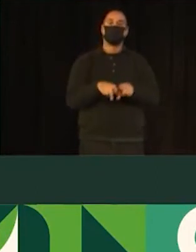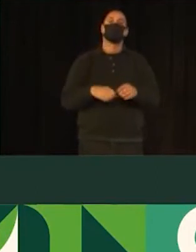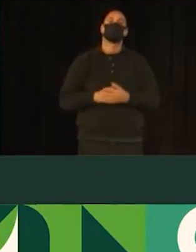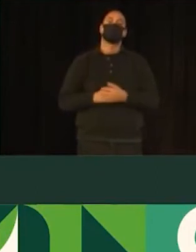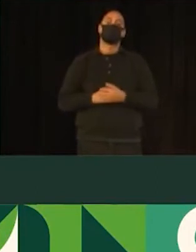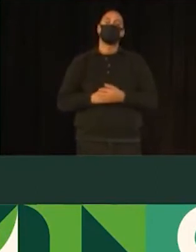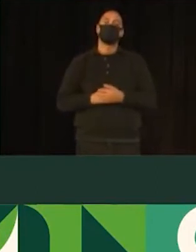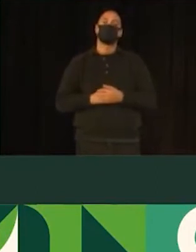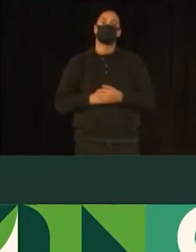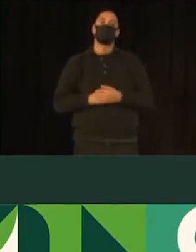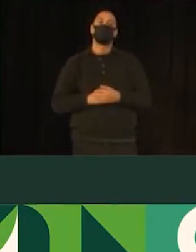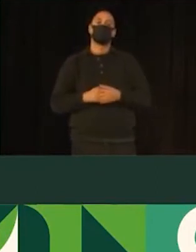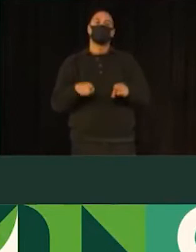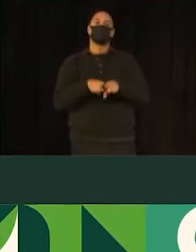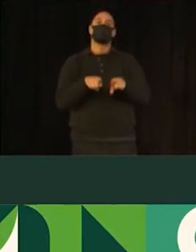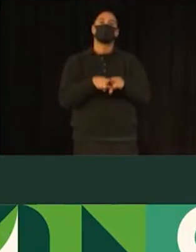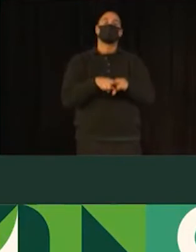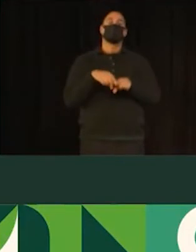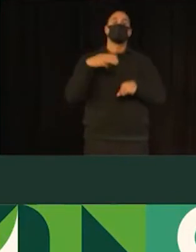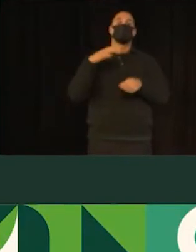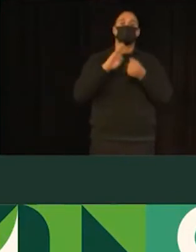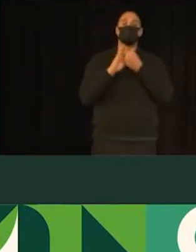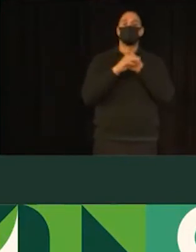Estação Thiago Wirth, na Matias.